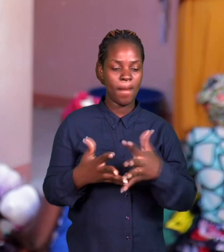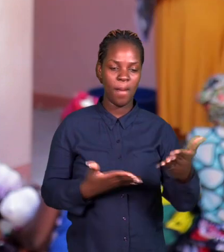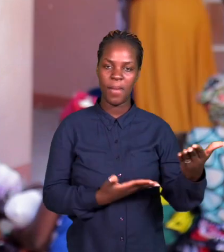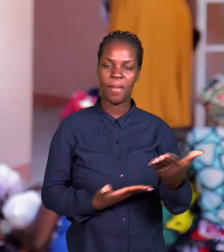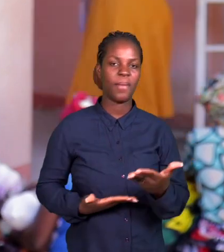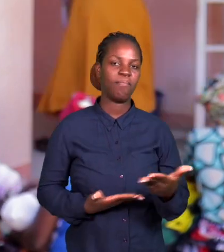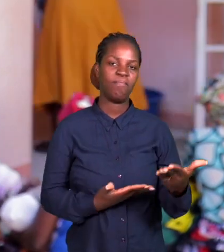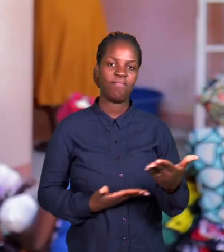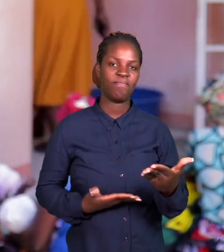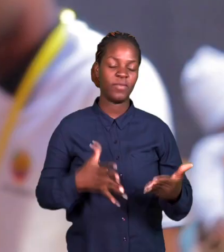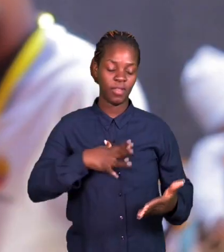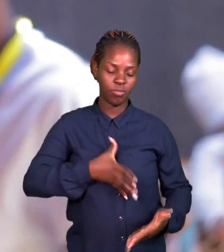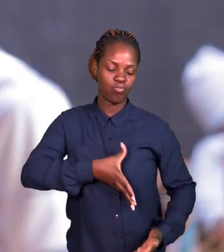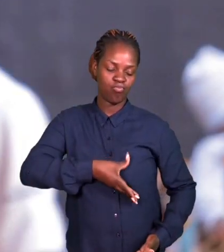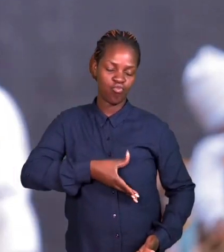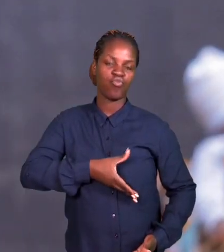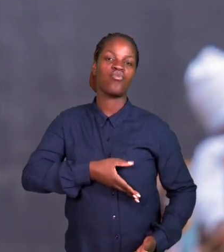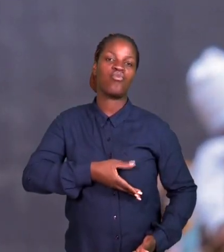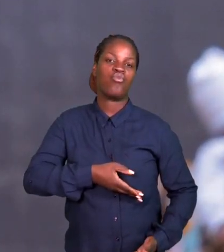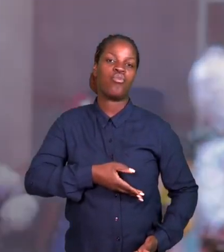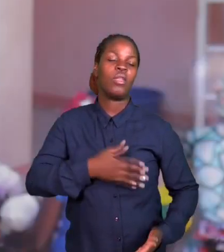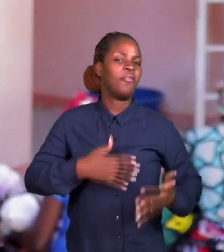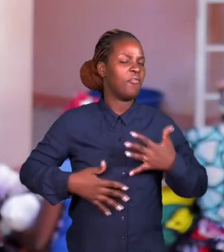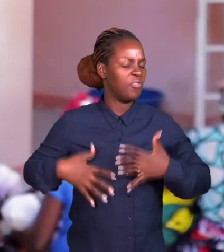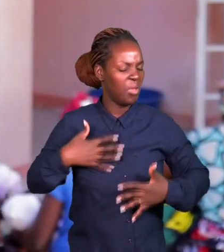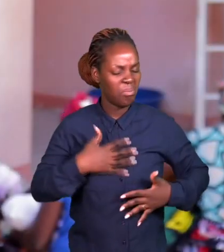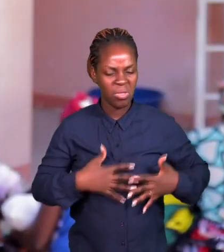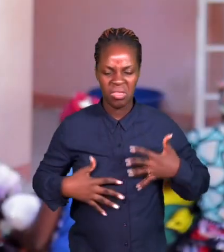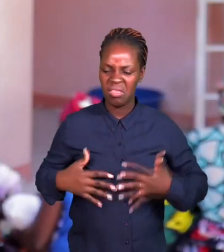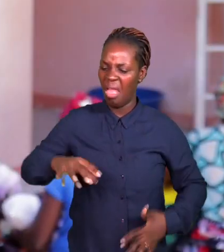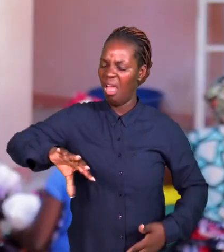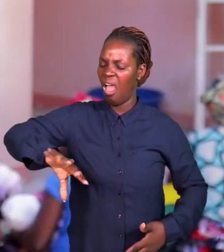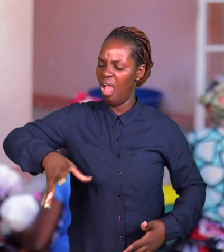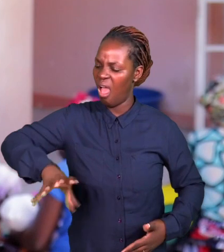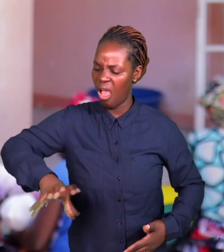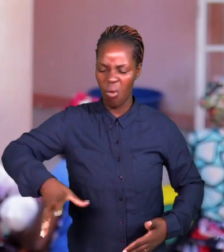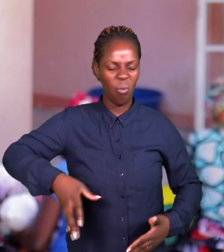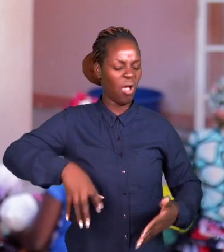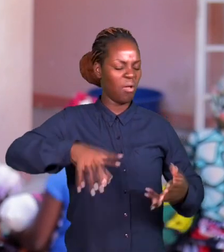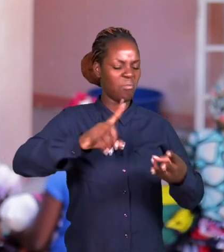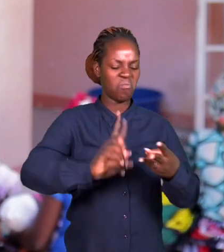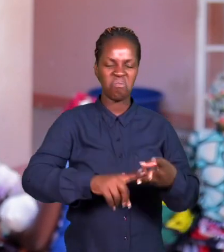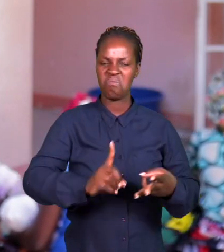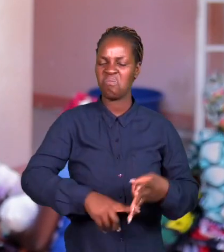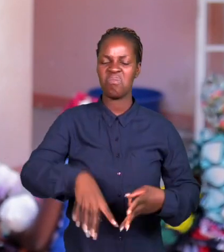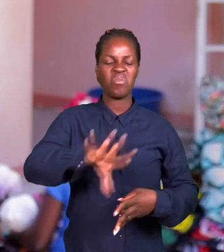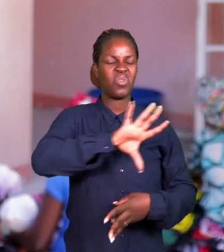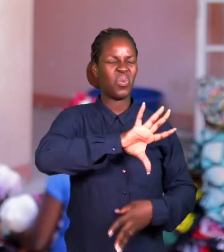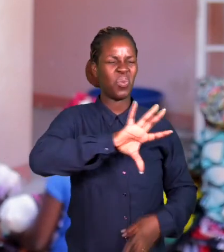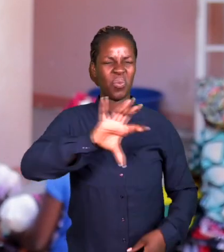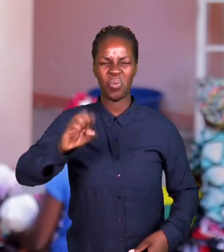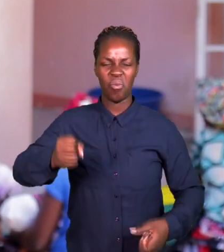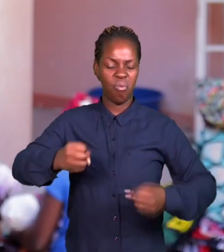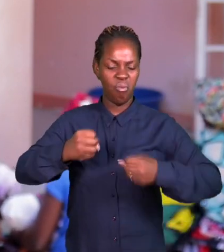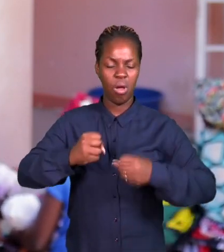bebê, os minerais suficientes, as vitaminas suficientes, fornece água suficiente, fornece proteína suficiente,